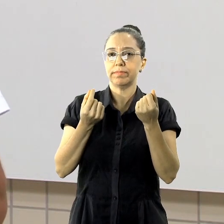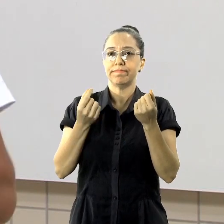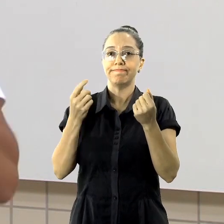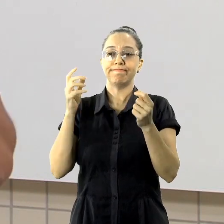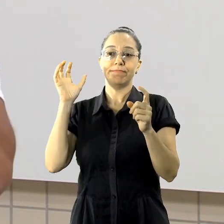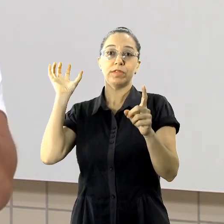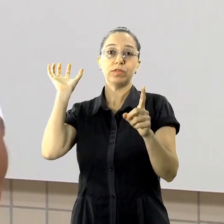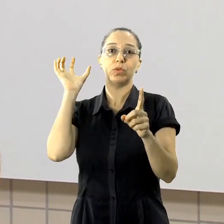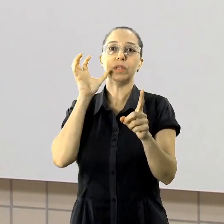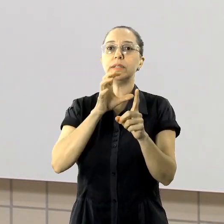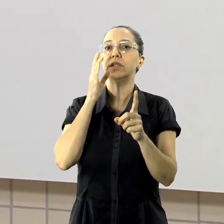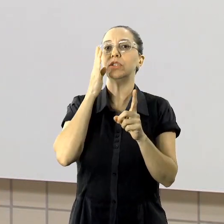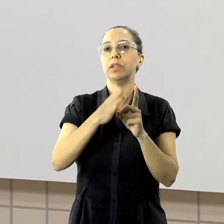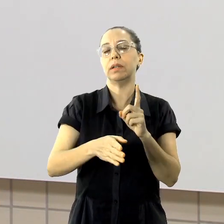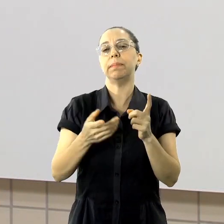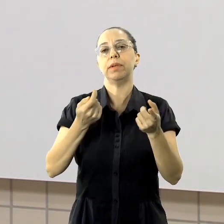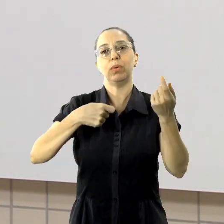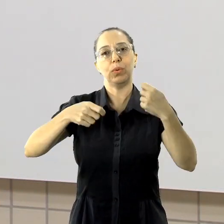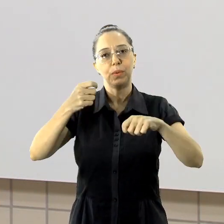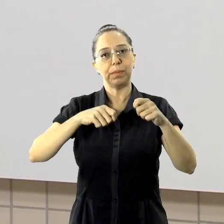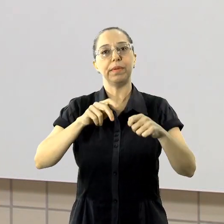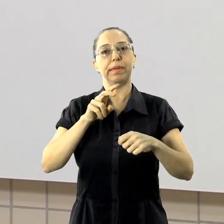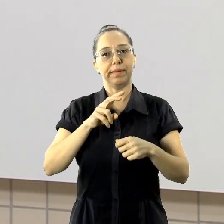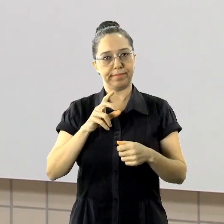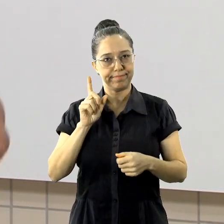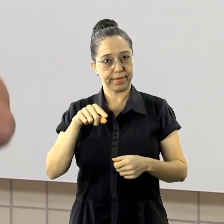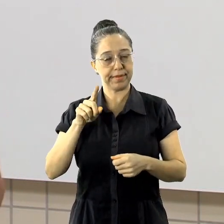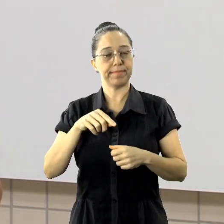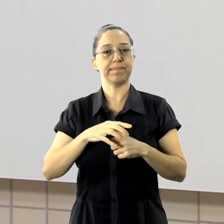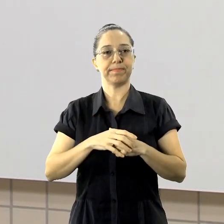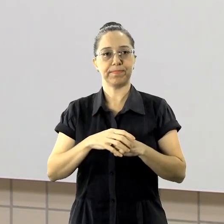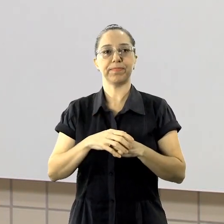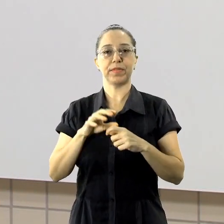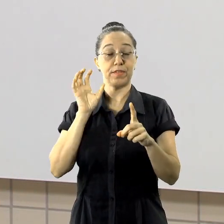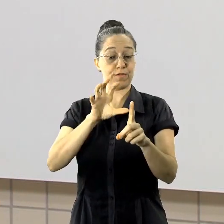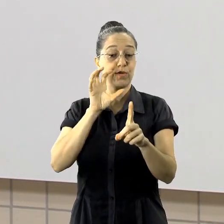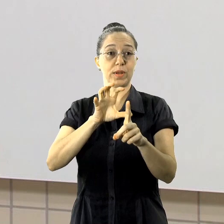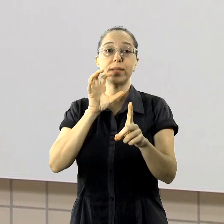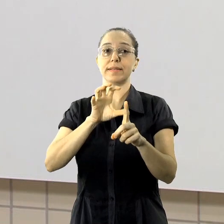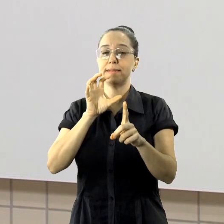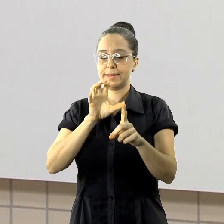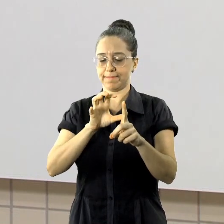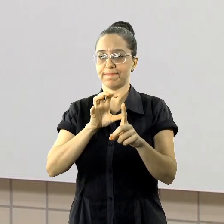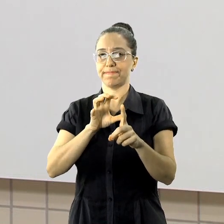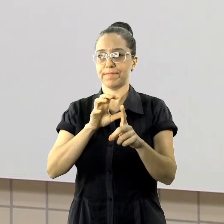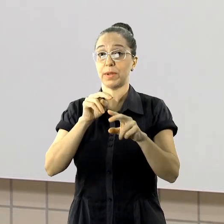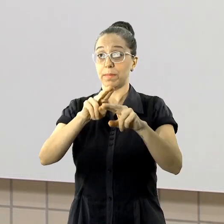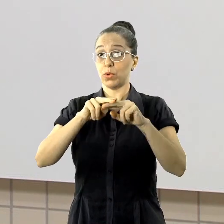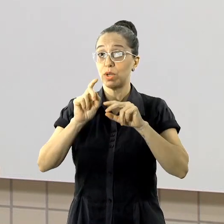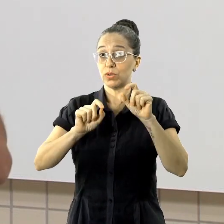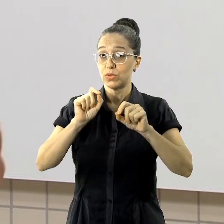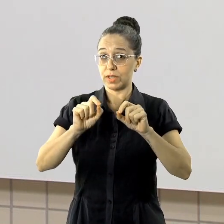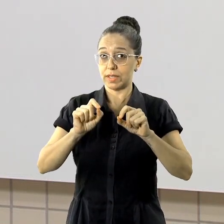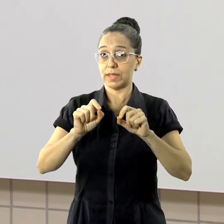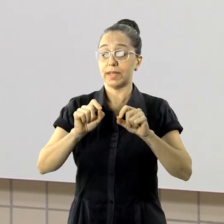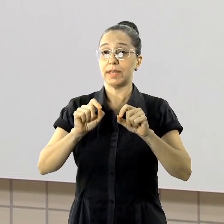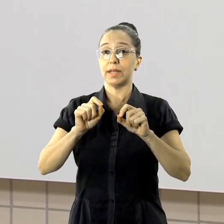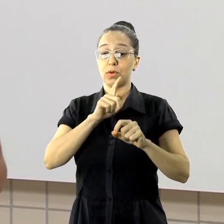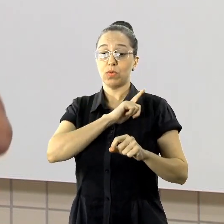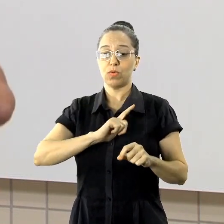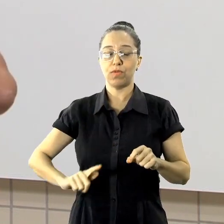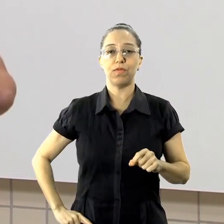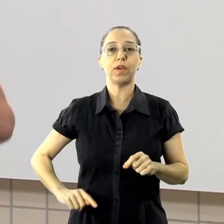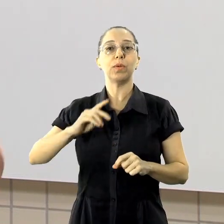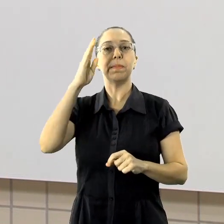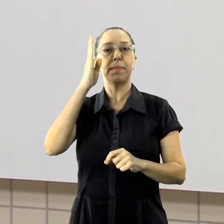economia. Recomendo vocês estudarem melhor sobre isso. Todos esses fatores unidos acabaram fazendo com que o governo brasileiro